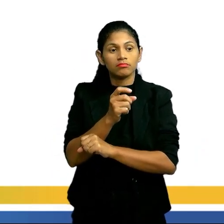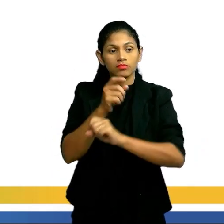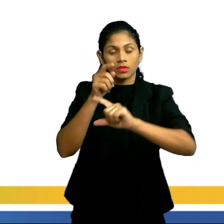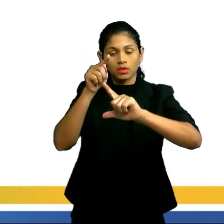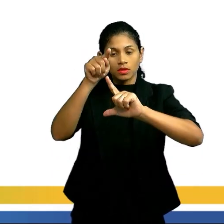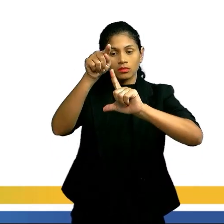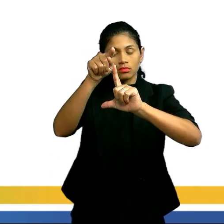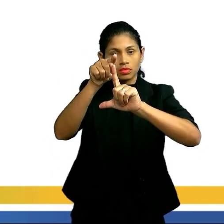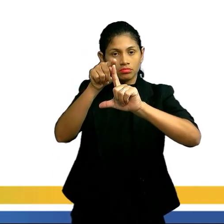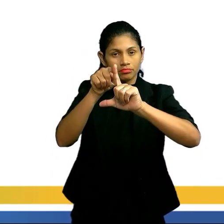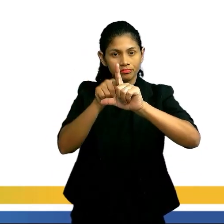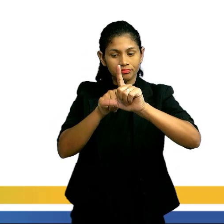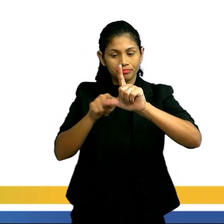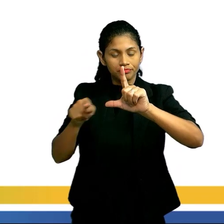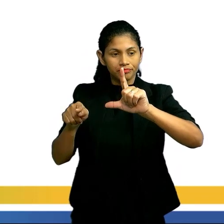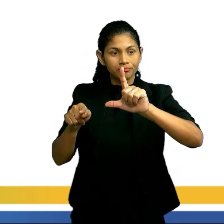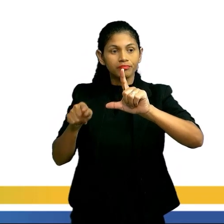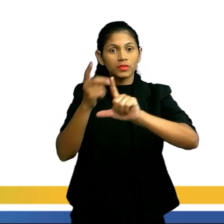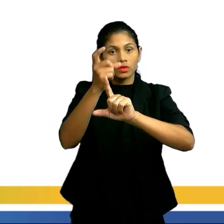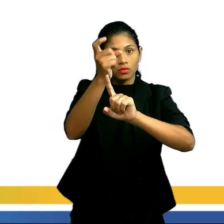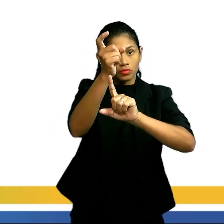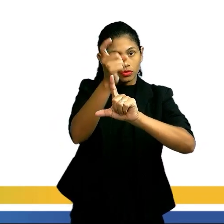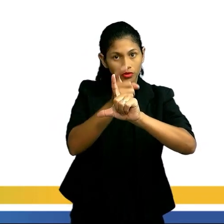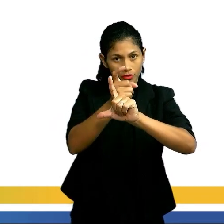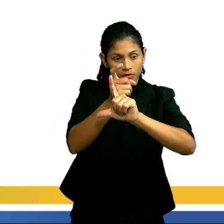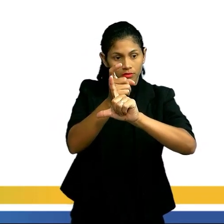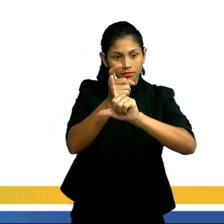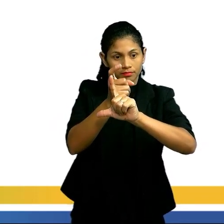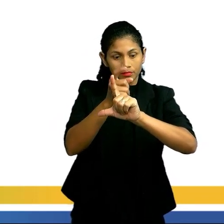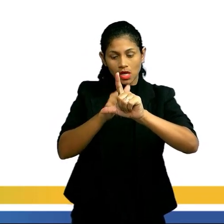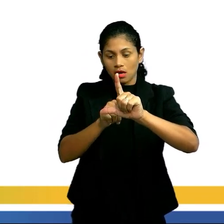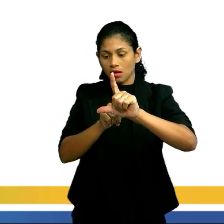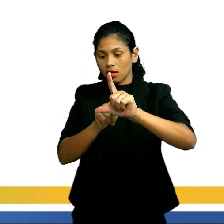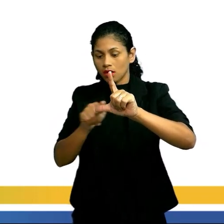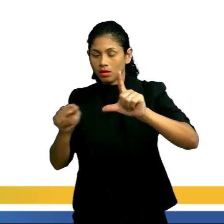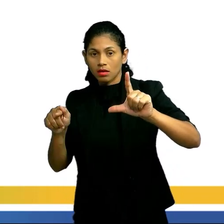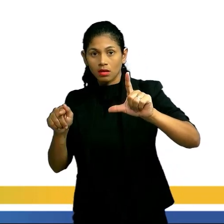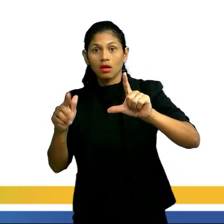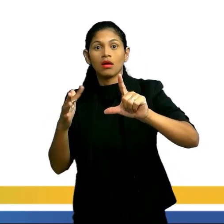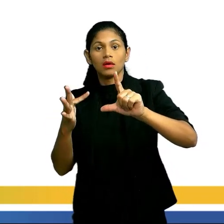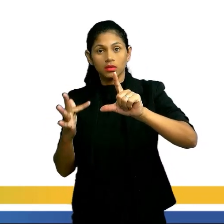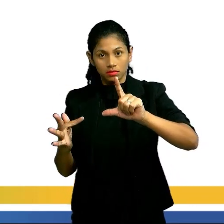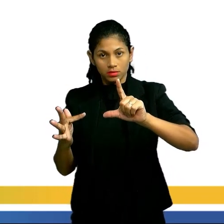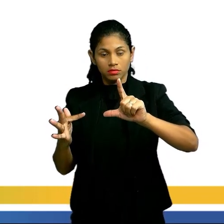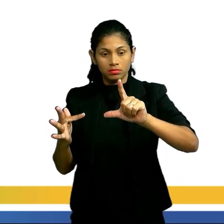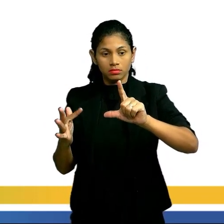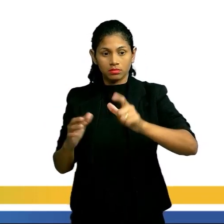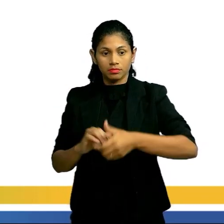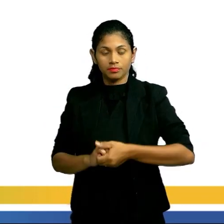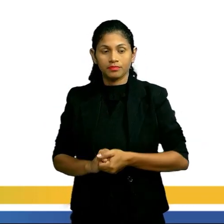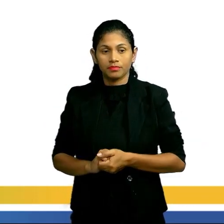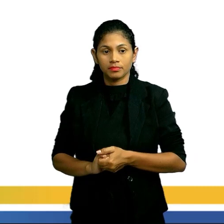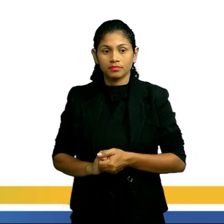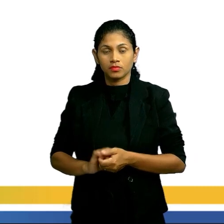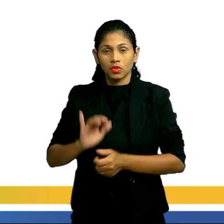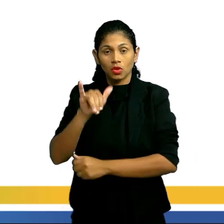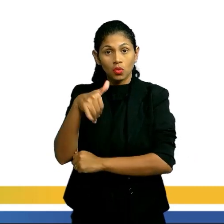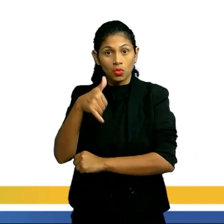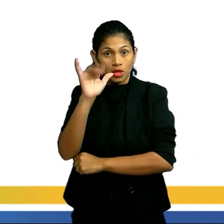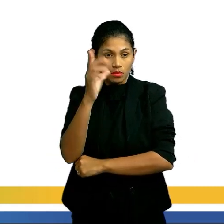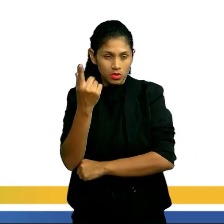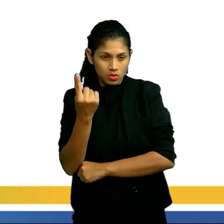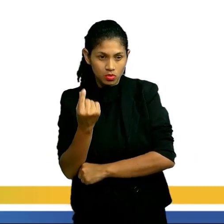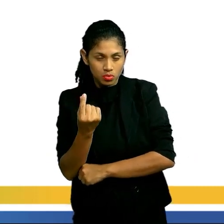do tempo de horas trabalhadas. E o Y, que é o faturamento em reais, também em